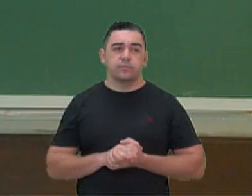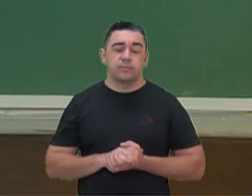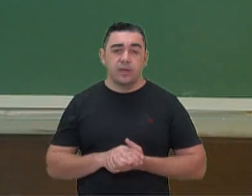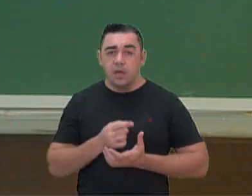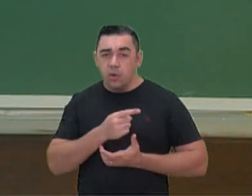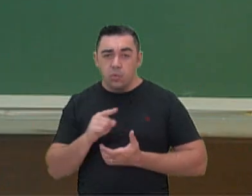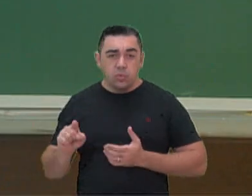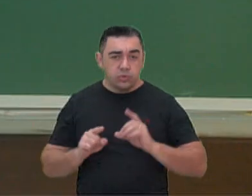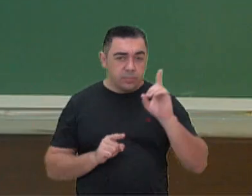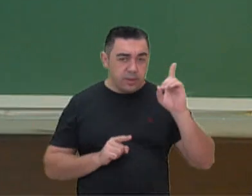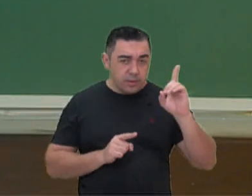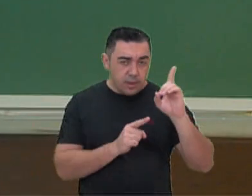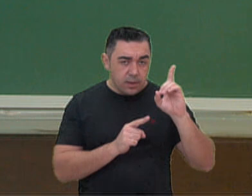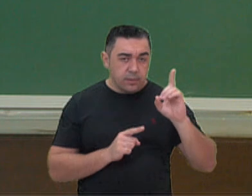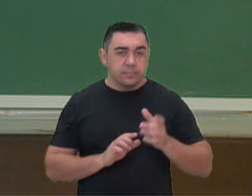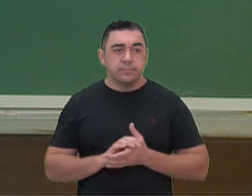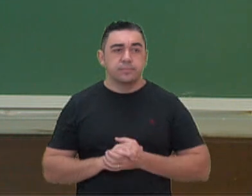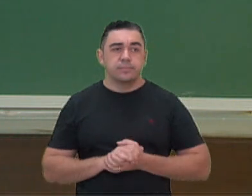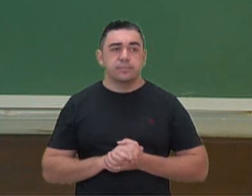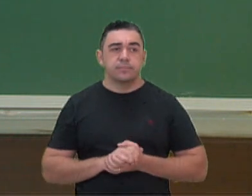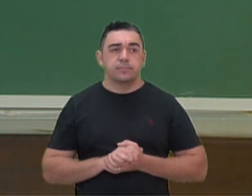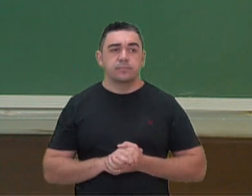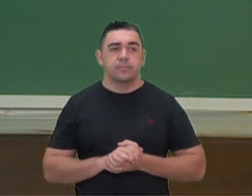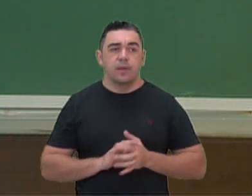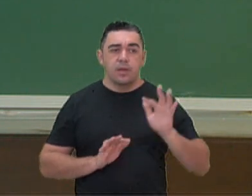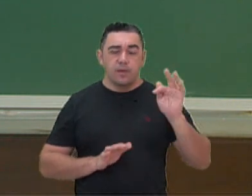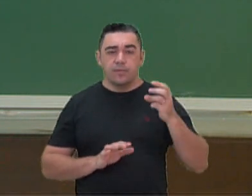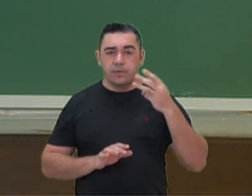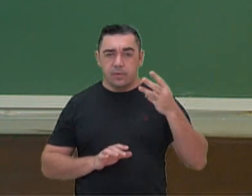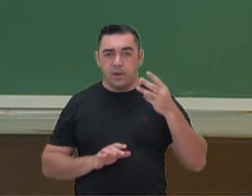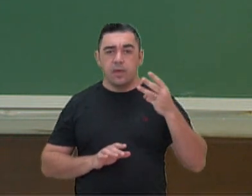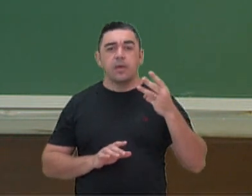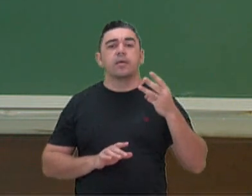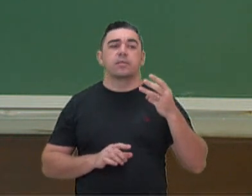a última afirmativa, f de 3 com